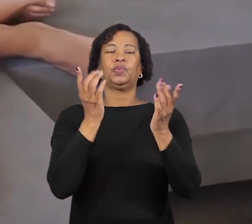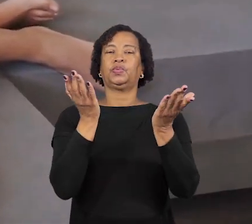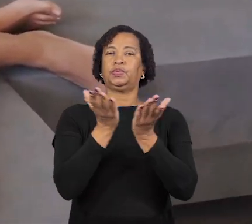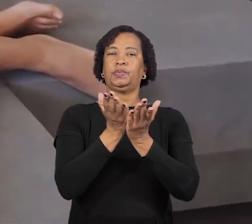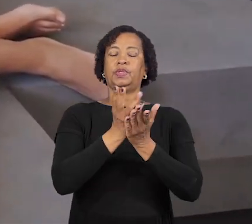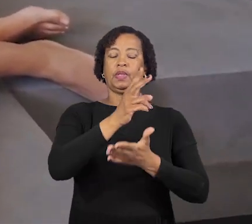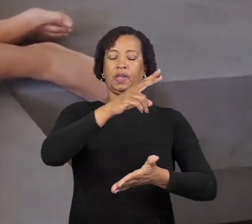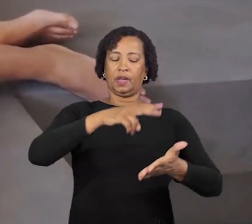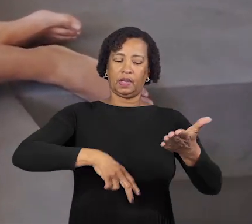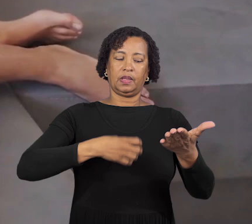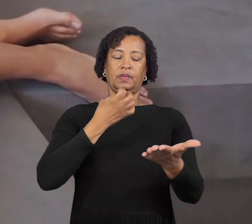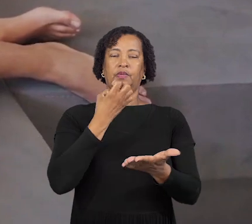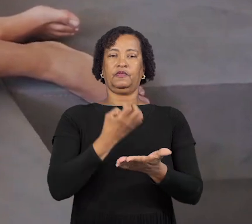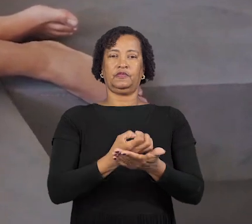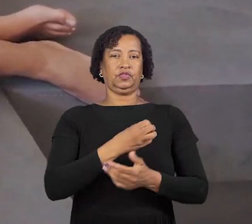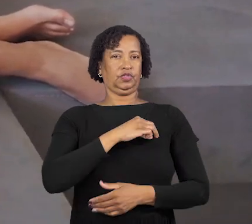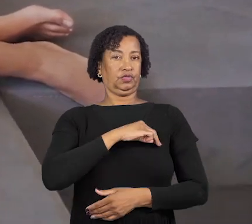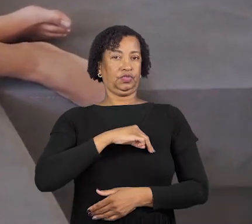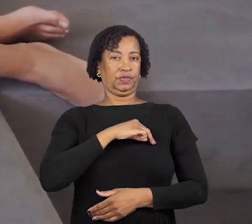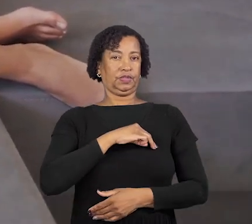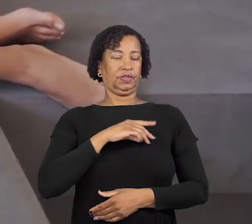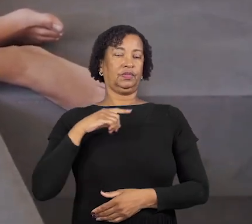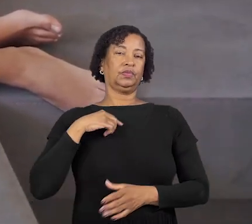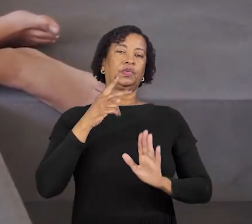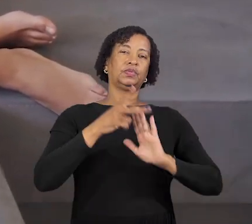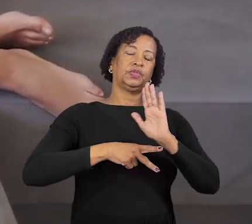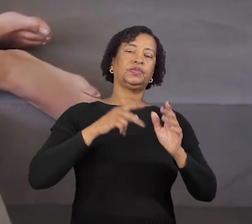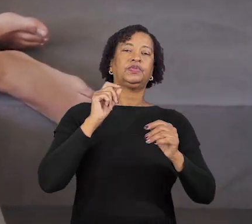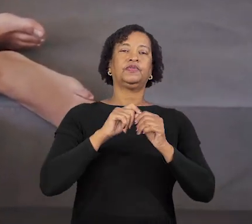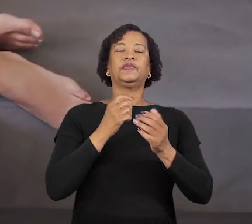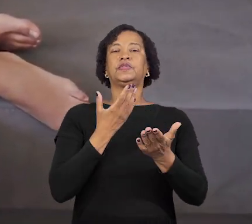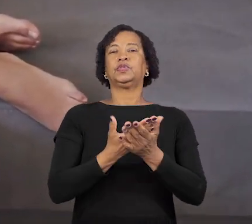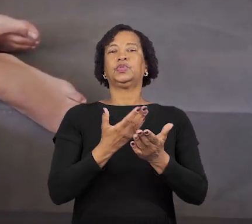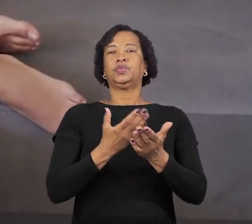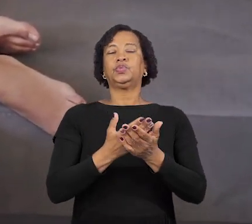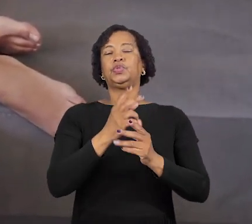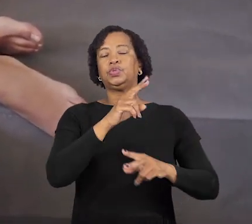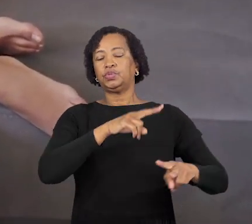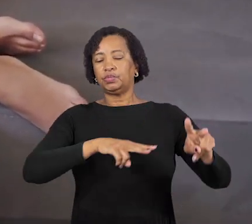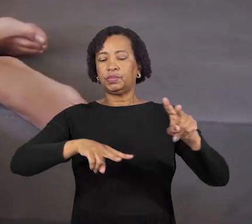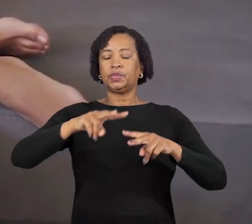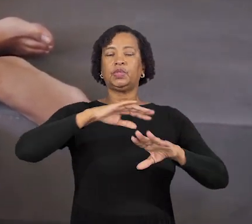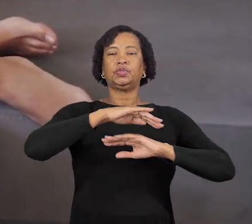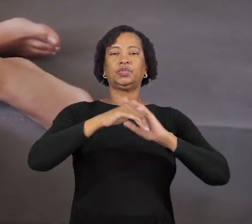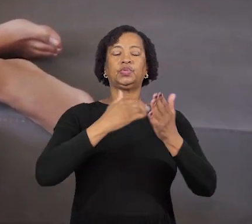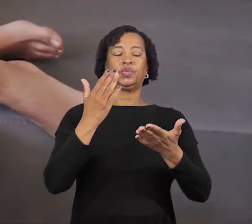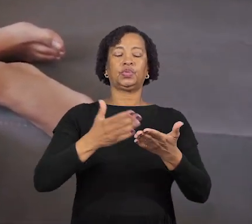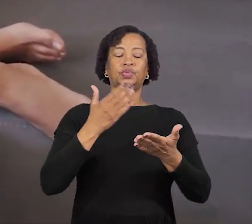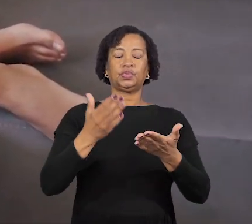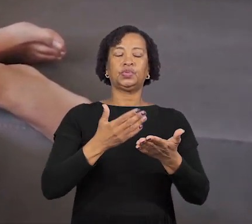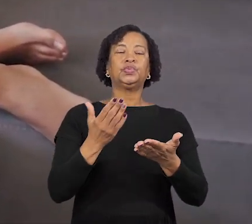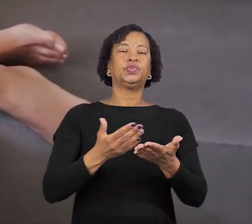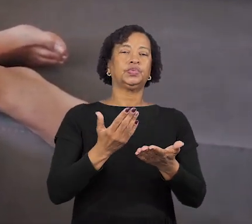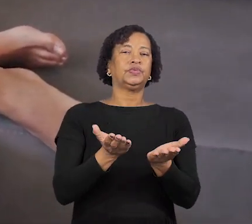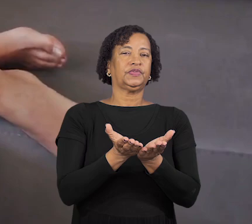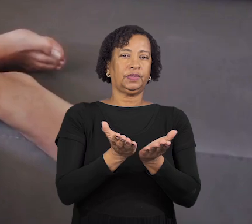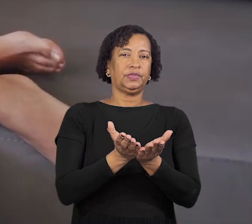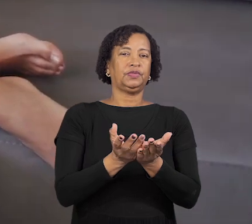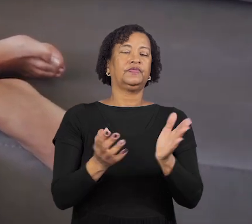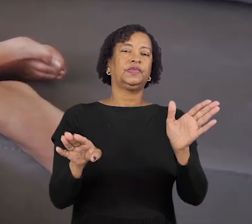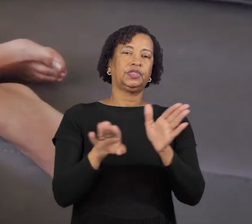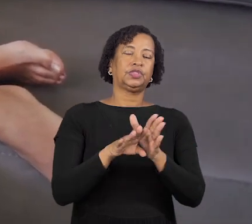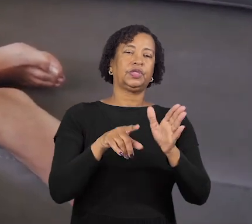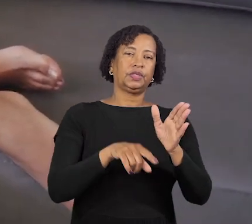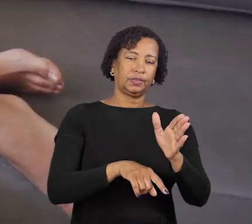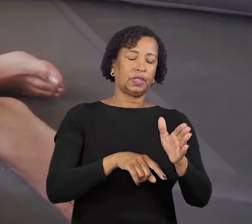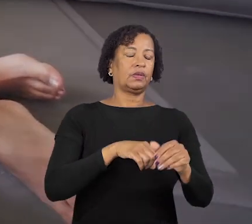palavra, lendo o Evangelho de Mateus. Em nosso programa estamos fazendo um estudo panorâmico de todos os livros da Bíblia e chegamos ao Evangelho de